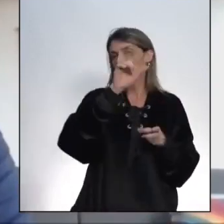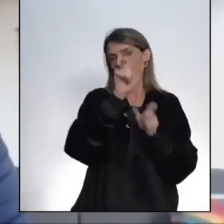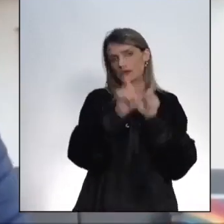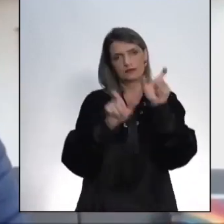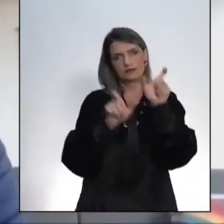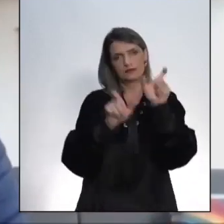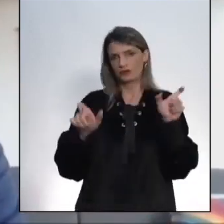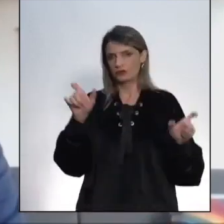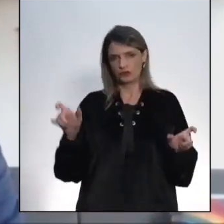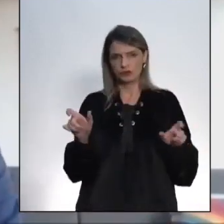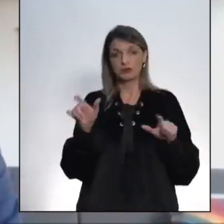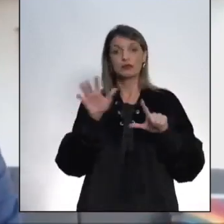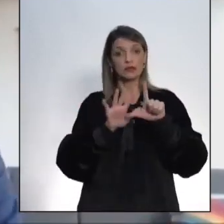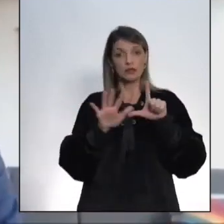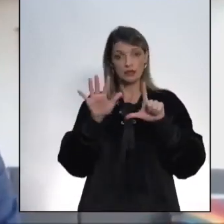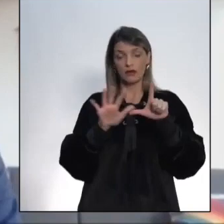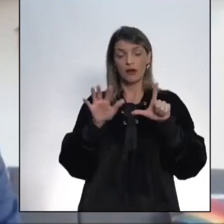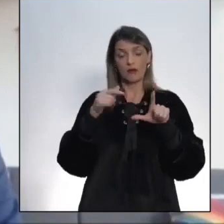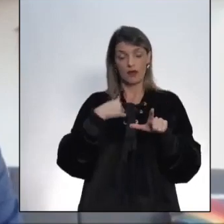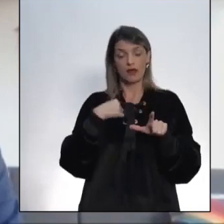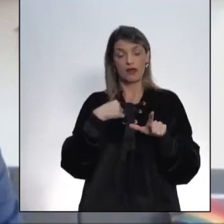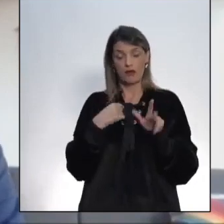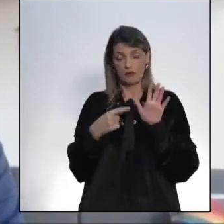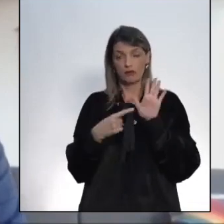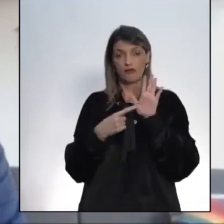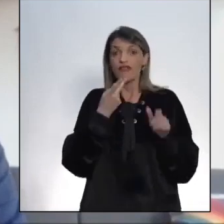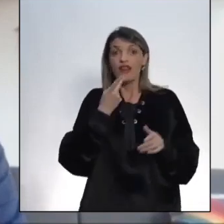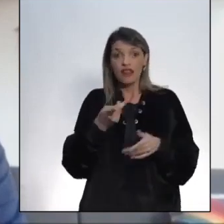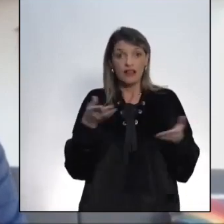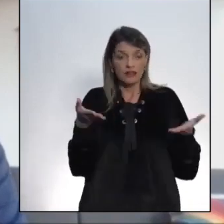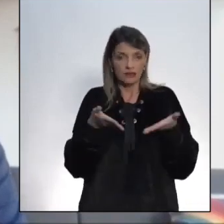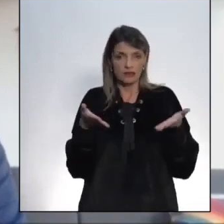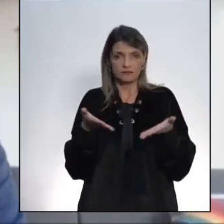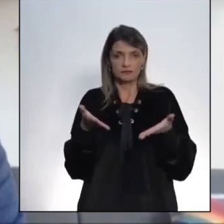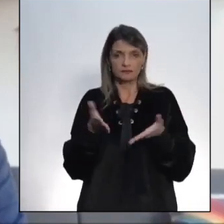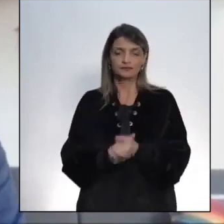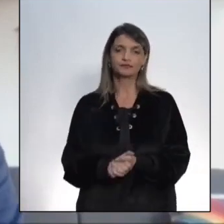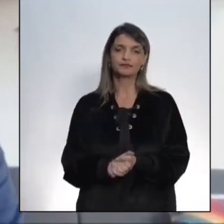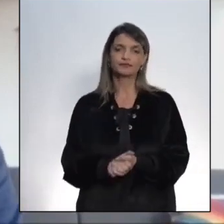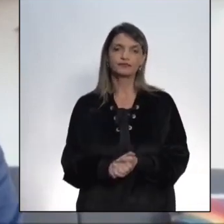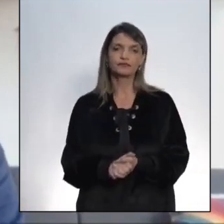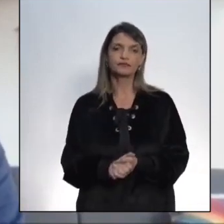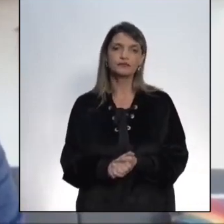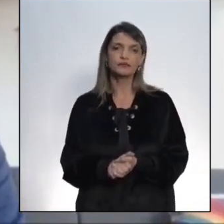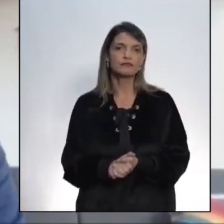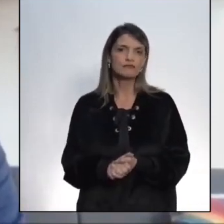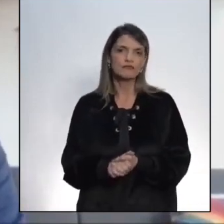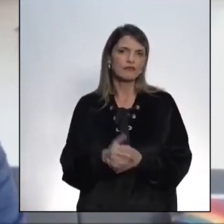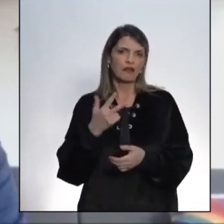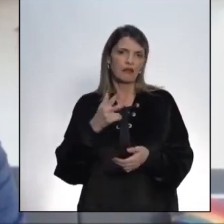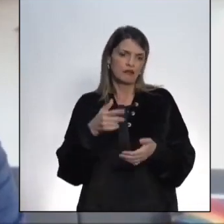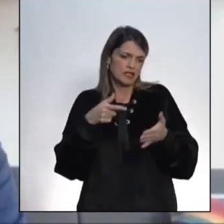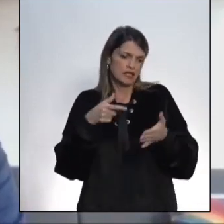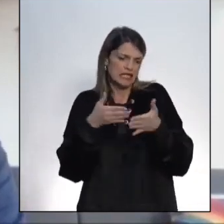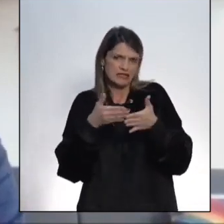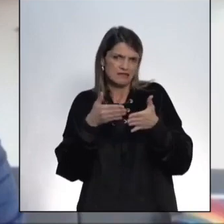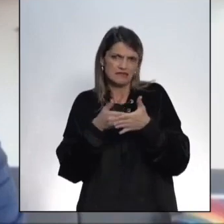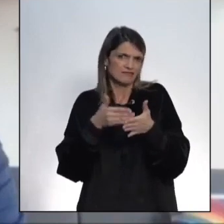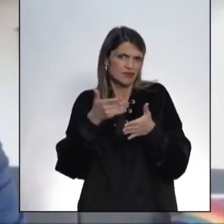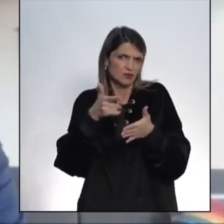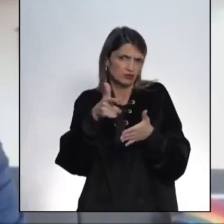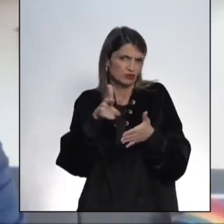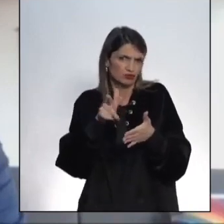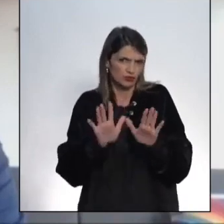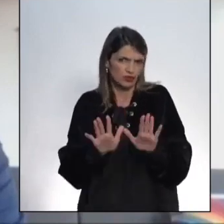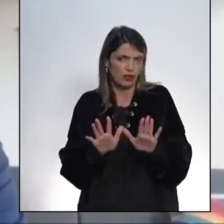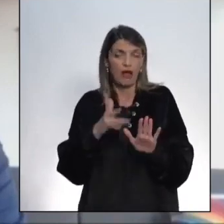mesmo essas plataformas que eu indiquei agora, que eu sugeri, acho que não tem nenhuma limitação nesse sentido. Acho que